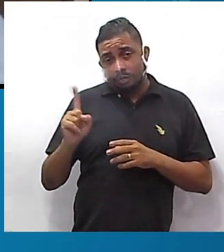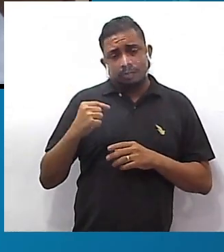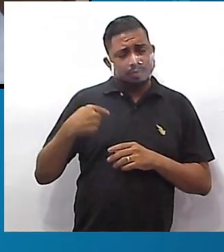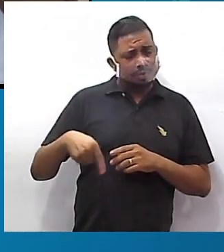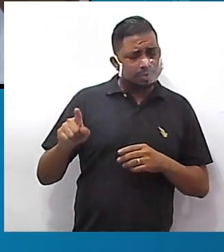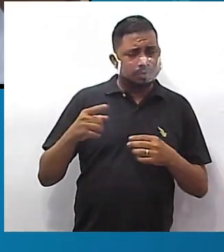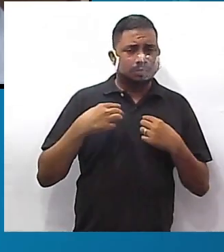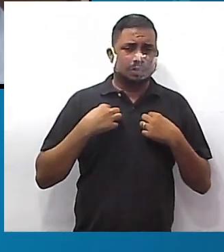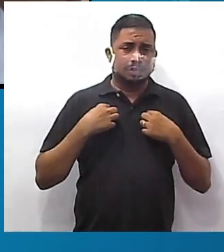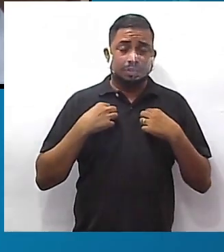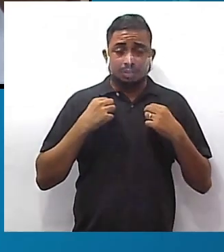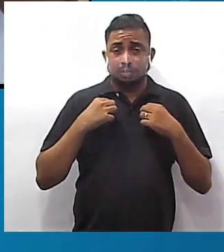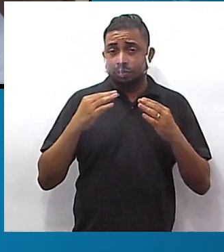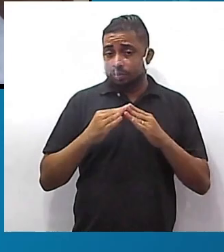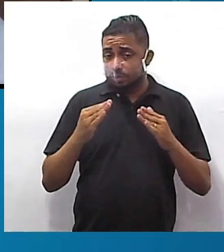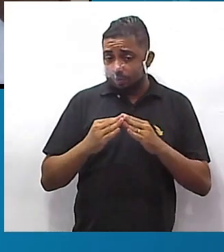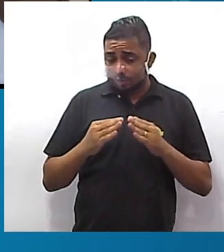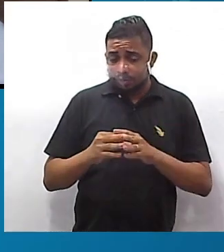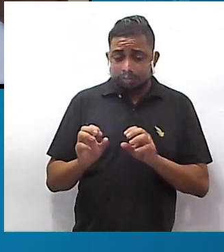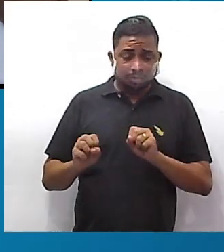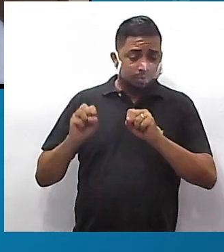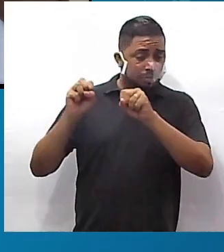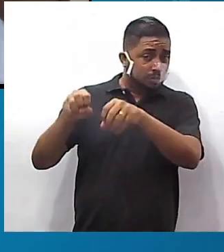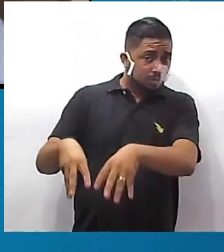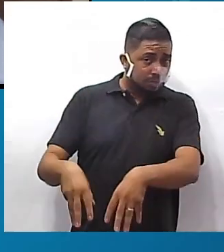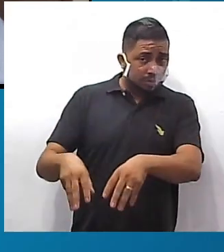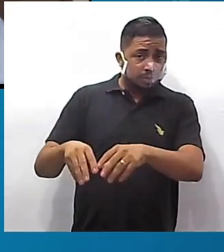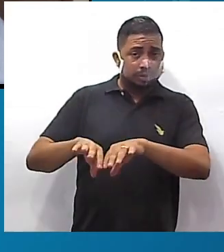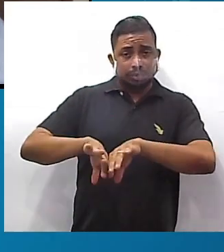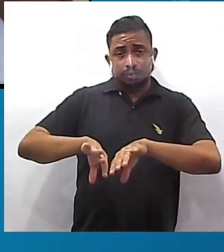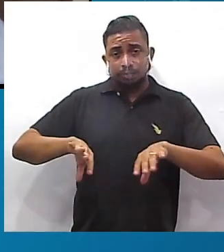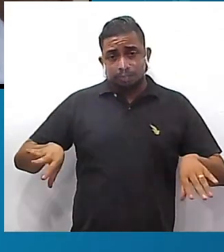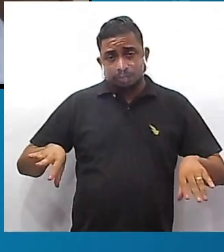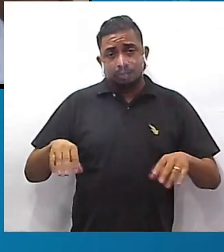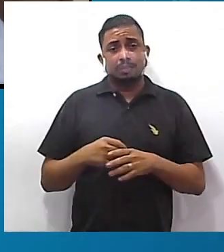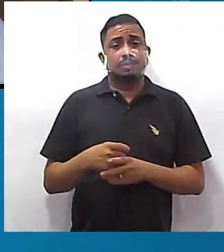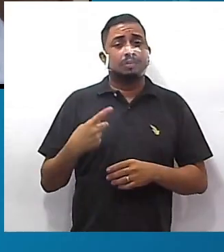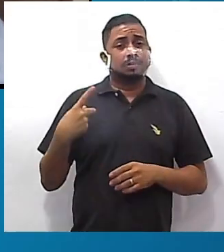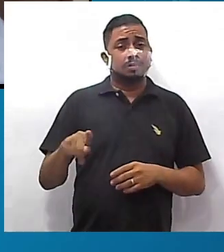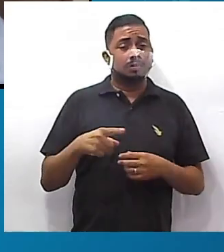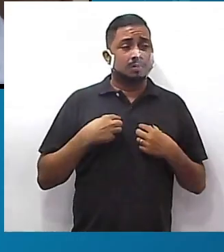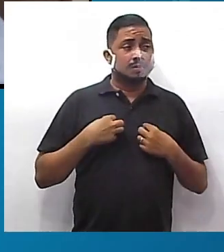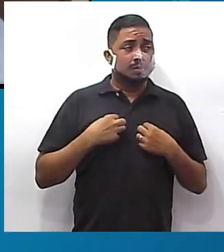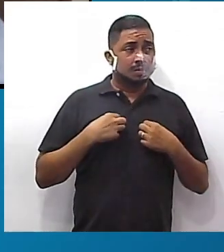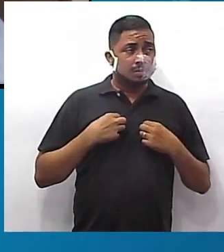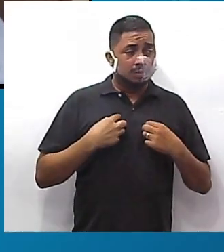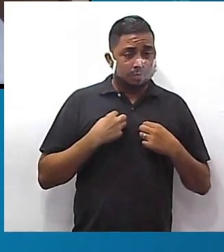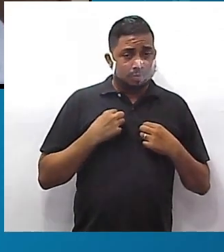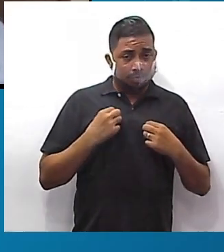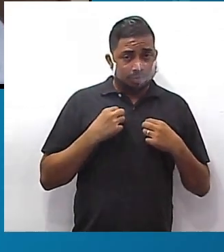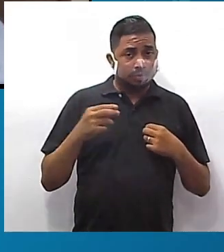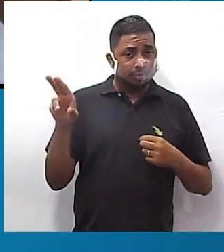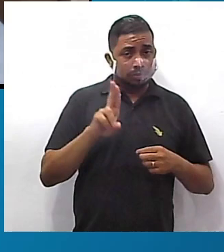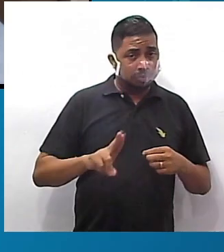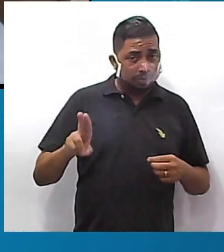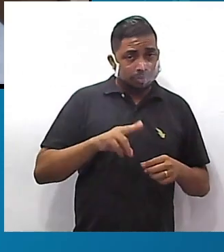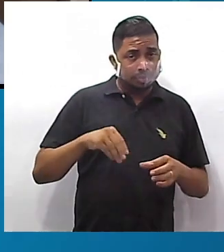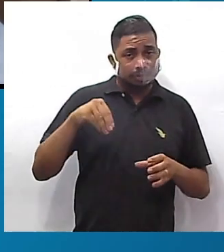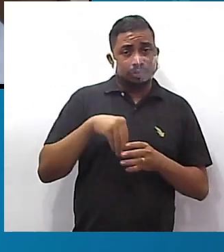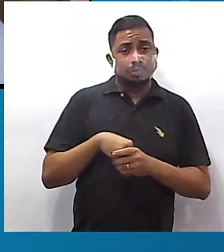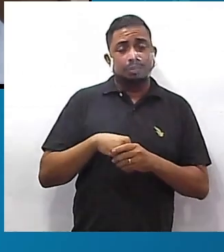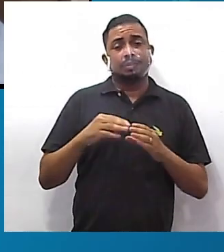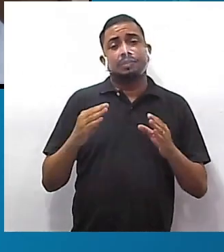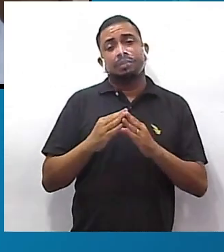casa, ao chegar em casa, coloque separado da sua roupa que você utiliza dentro de